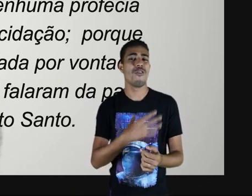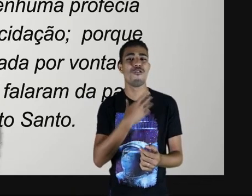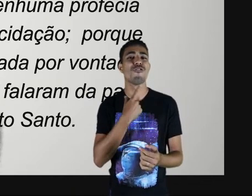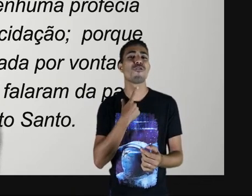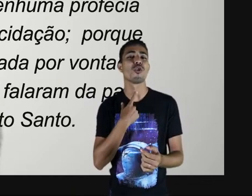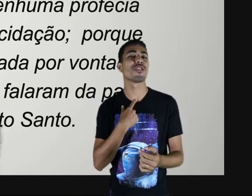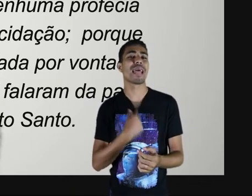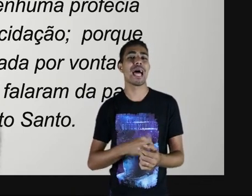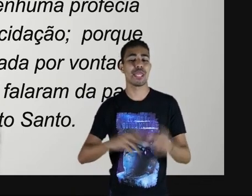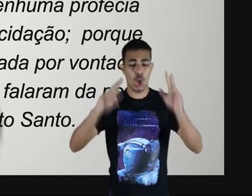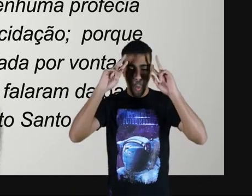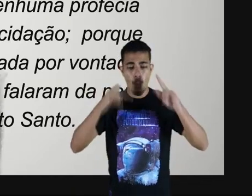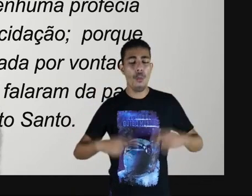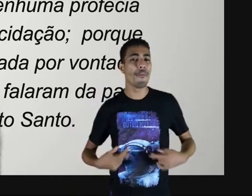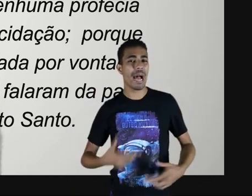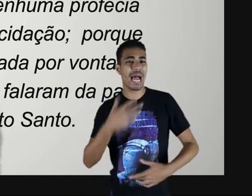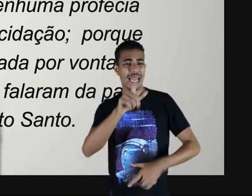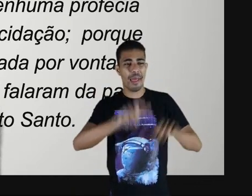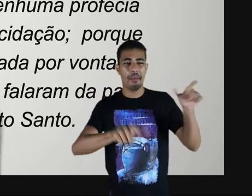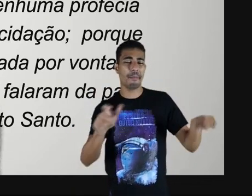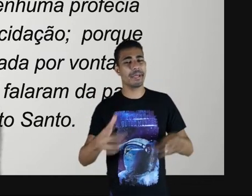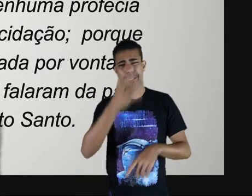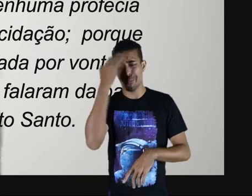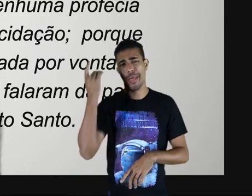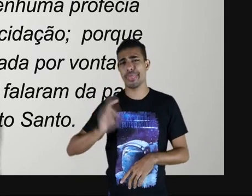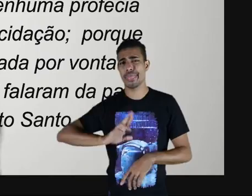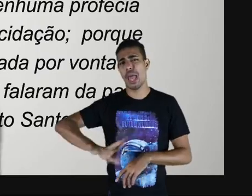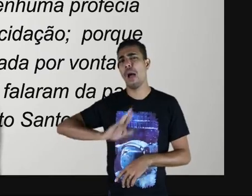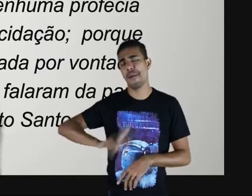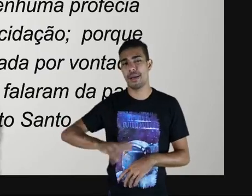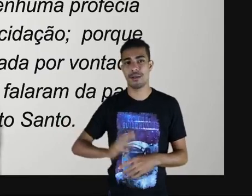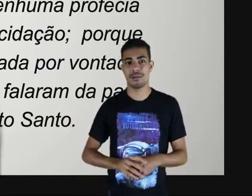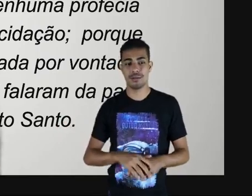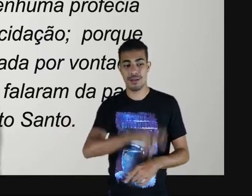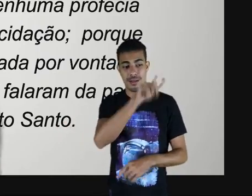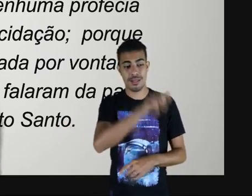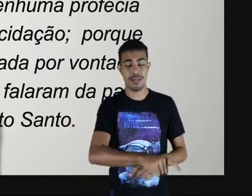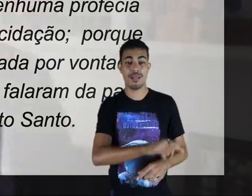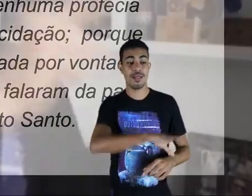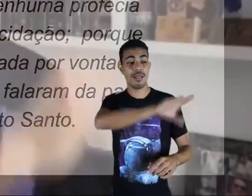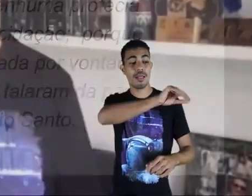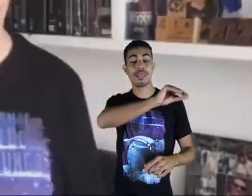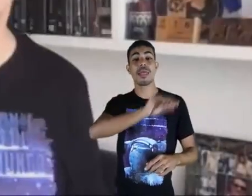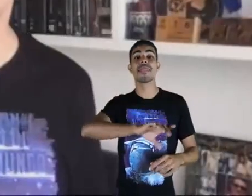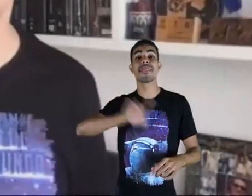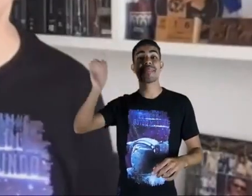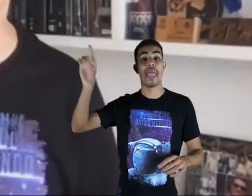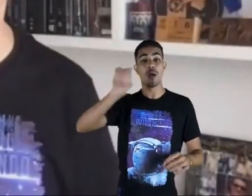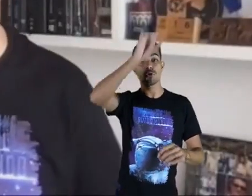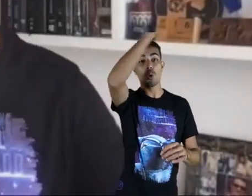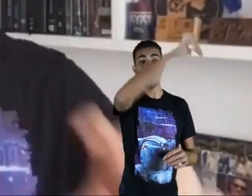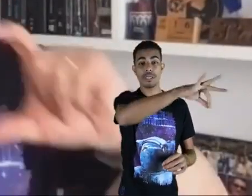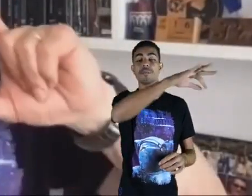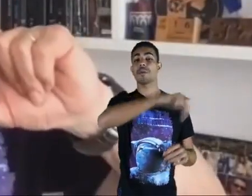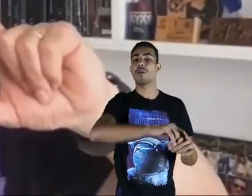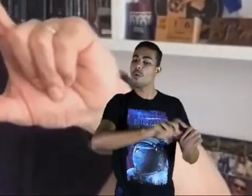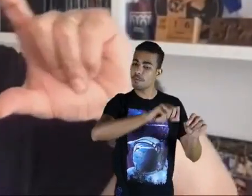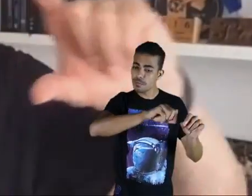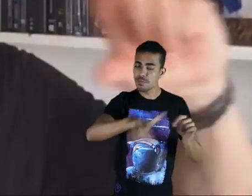homens santos falaram da parte de Deus, movidos pelo Espírito Santo. Então, o destaque disso